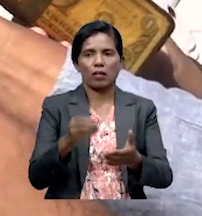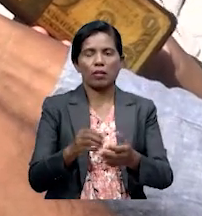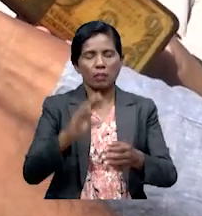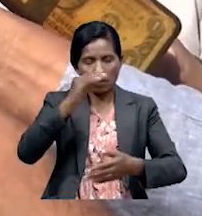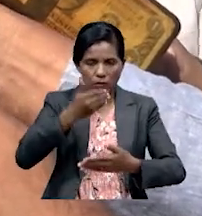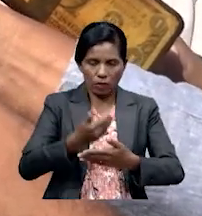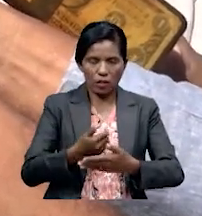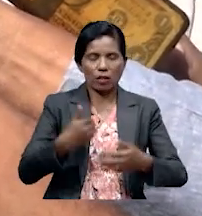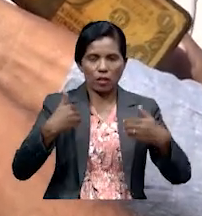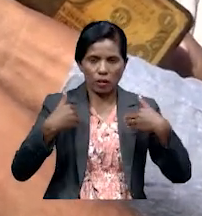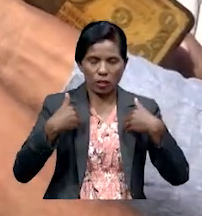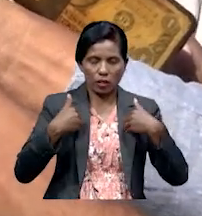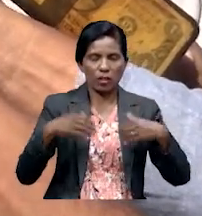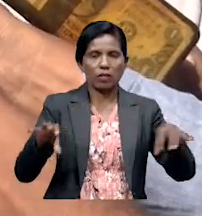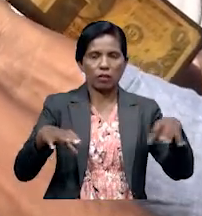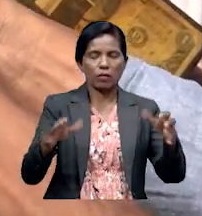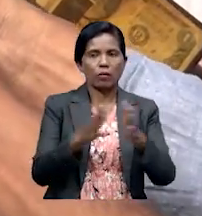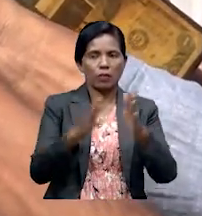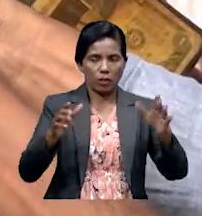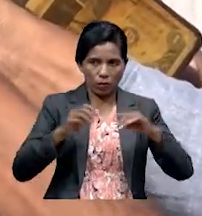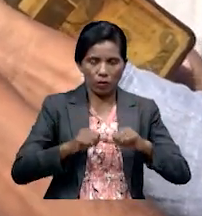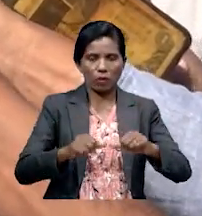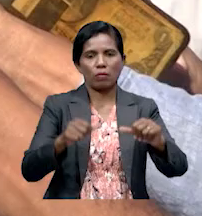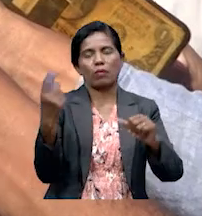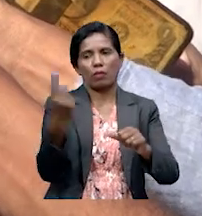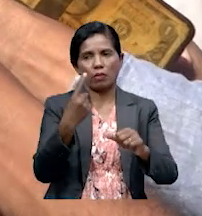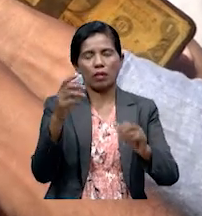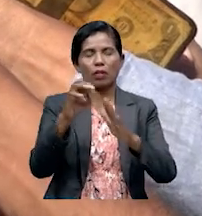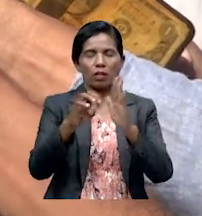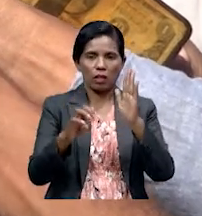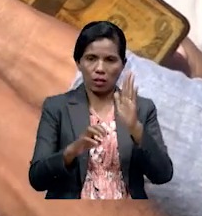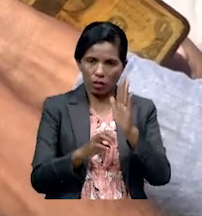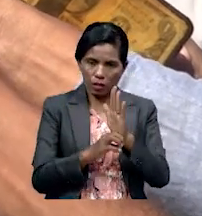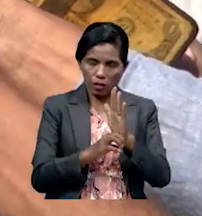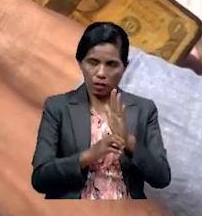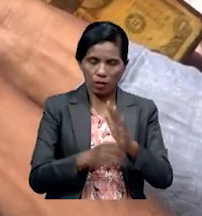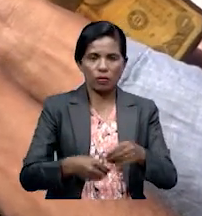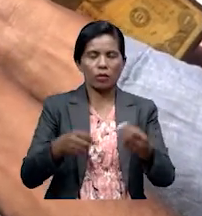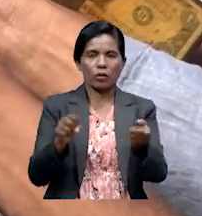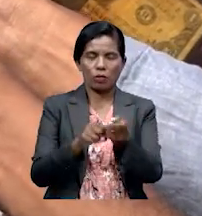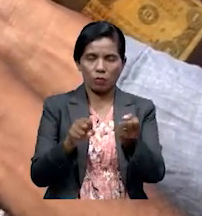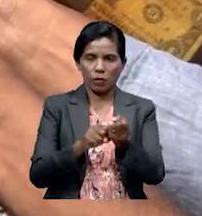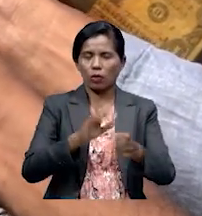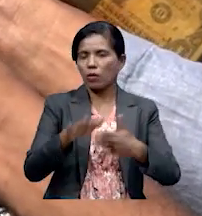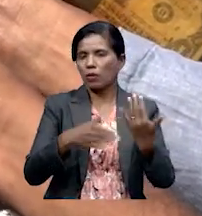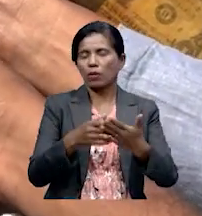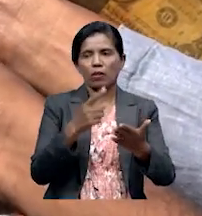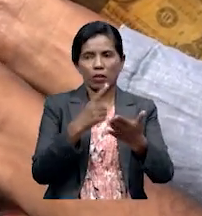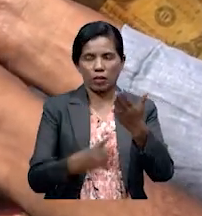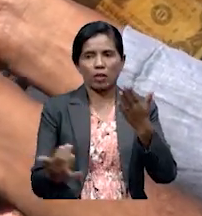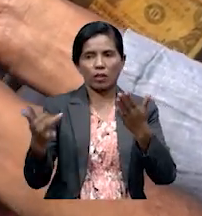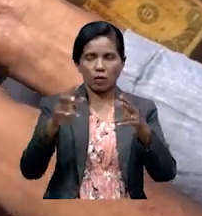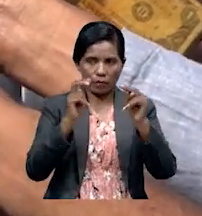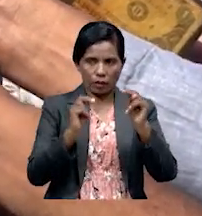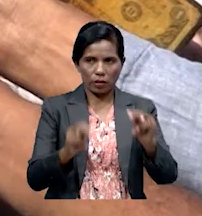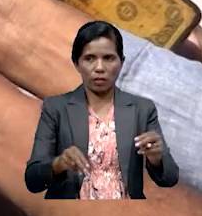e mi son bo tira tu lor continua na fate e stado naturalmente fu apoio hoto sai de ritmo ka sira precisa para que